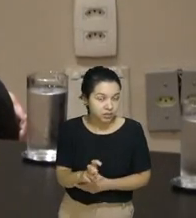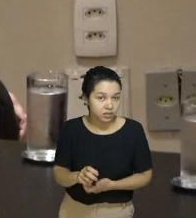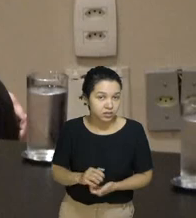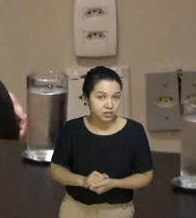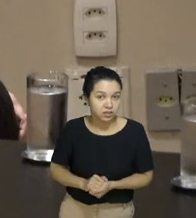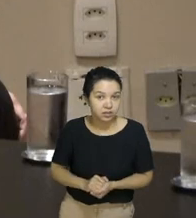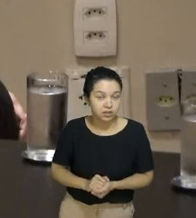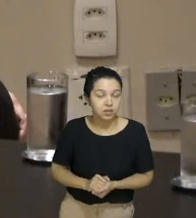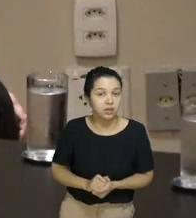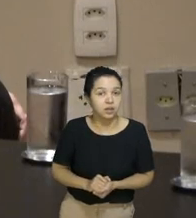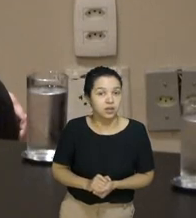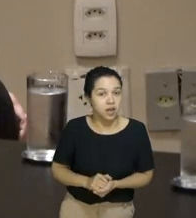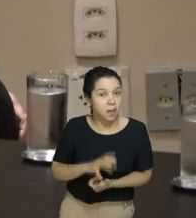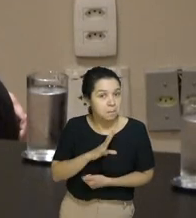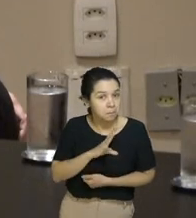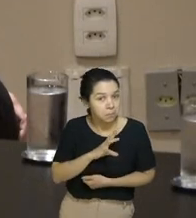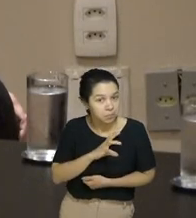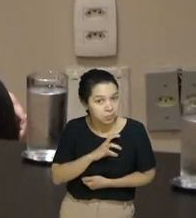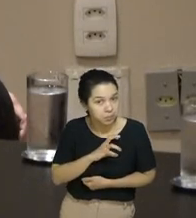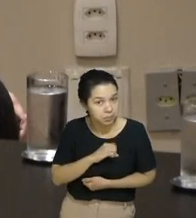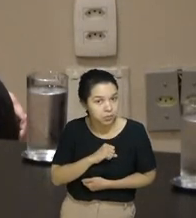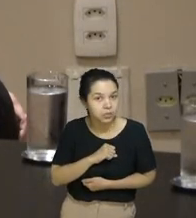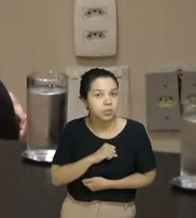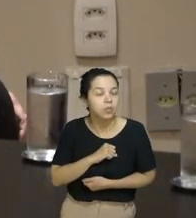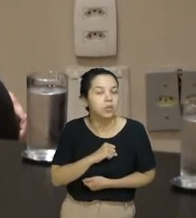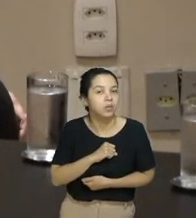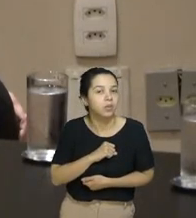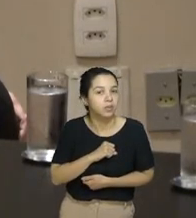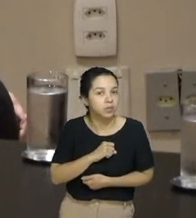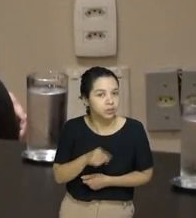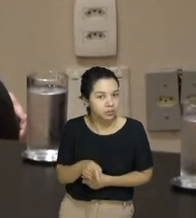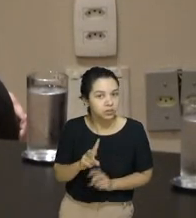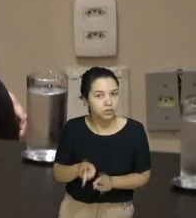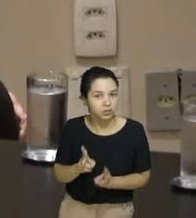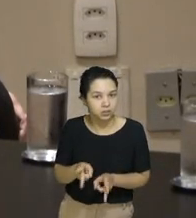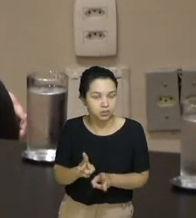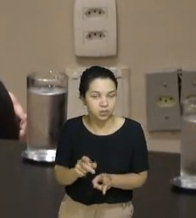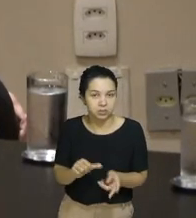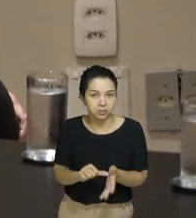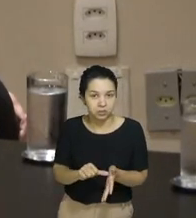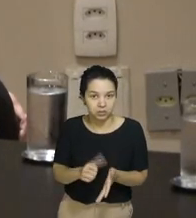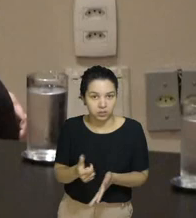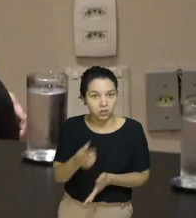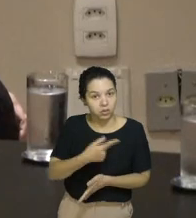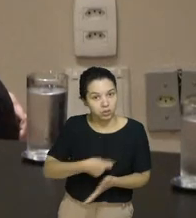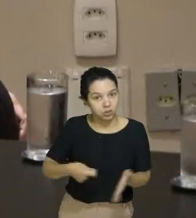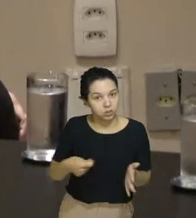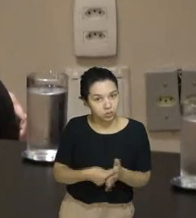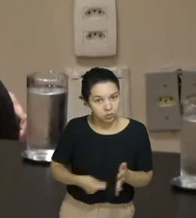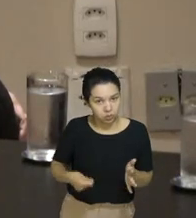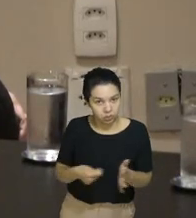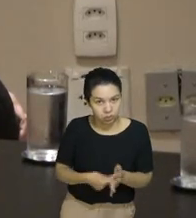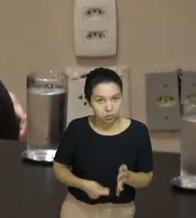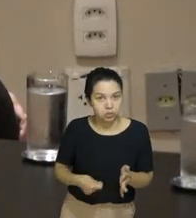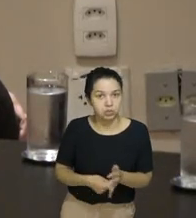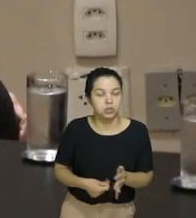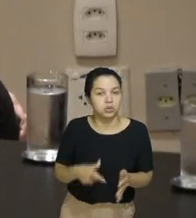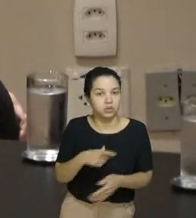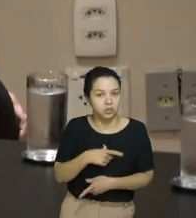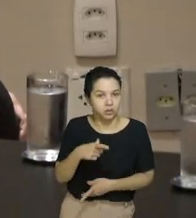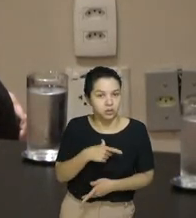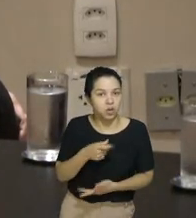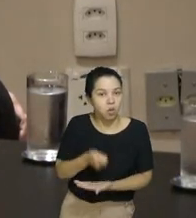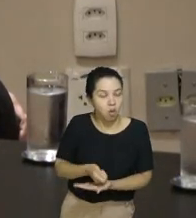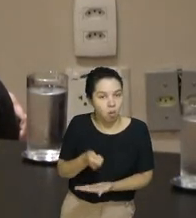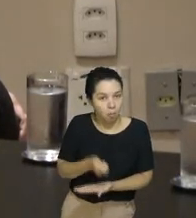que estão ali por amor, primeiramente. Óbvio, com toda a luta que a gente tem cobrado das